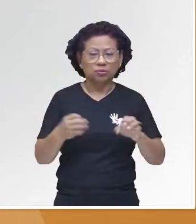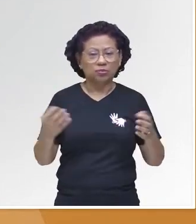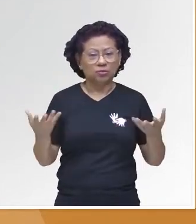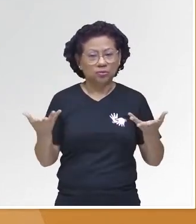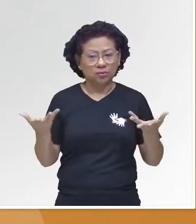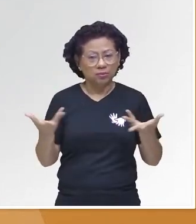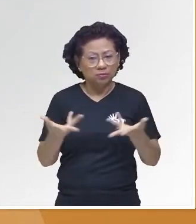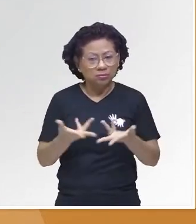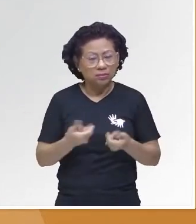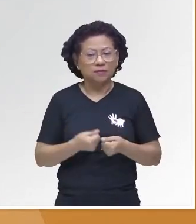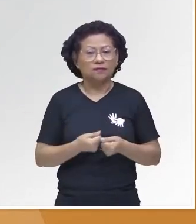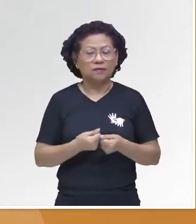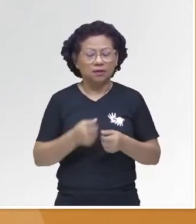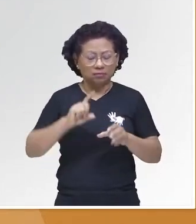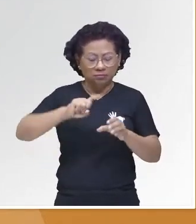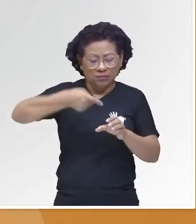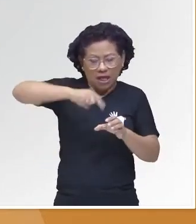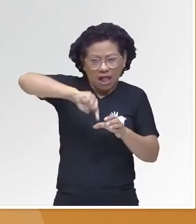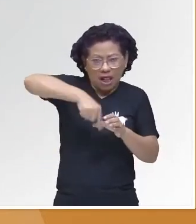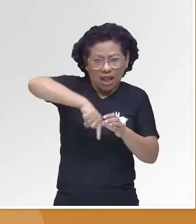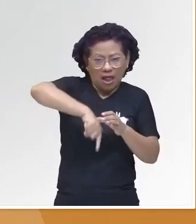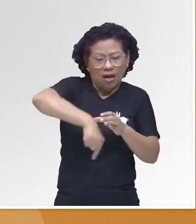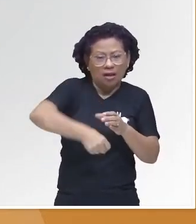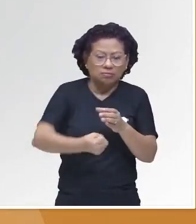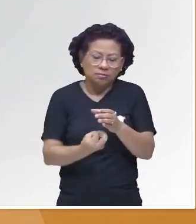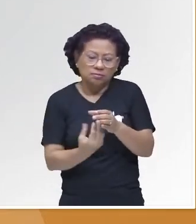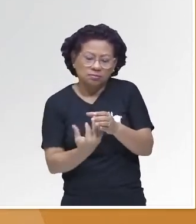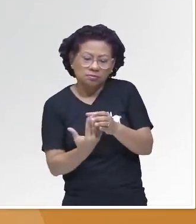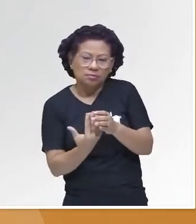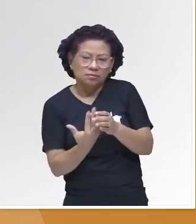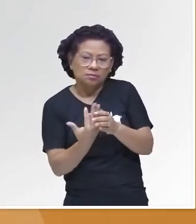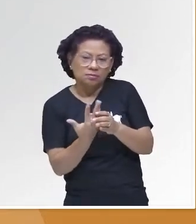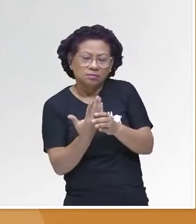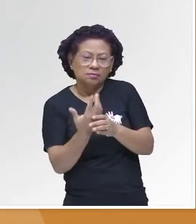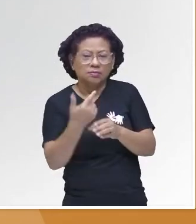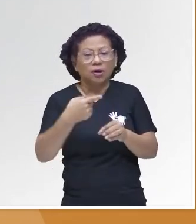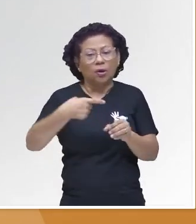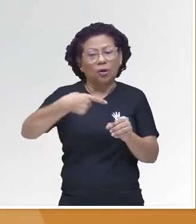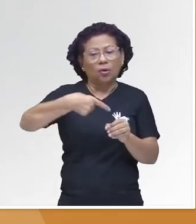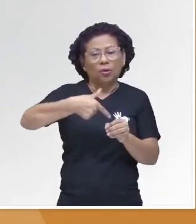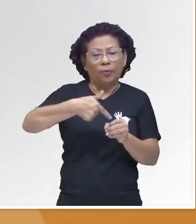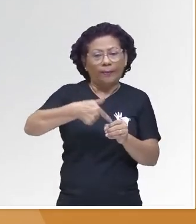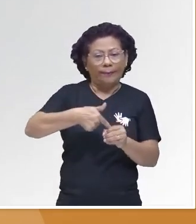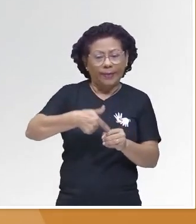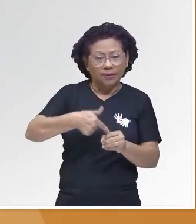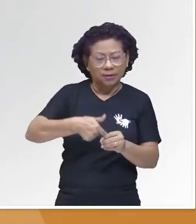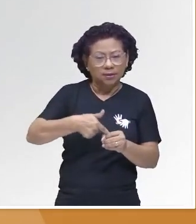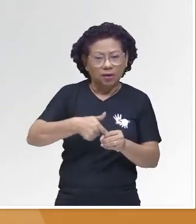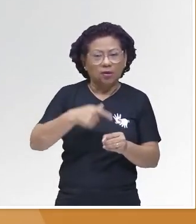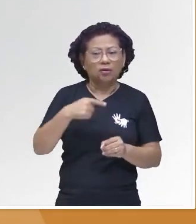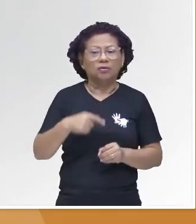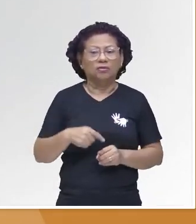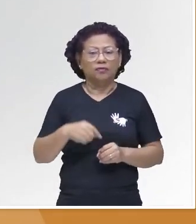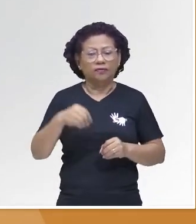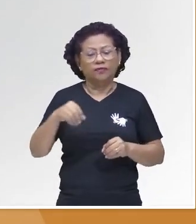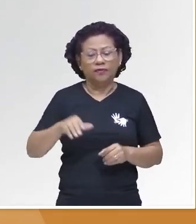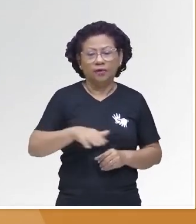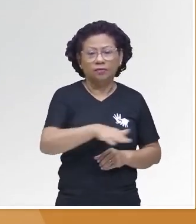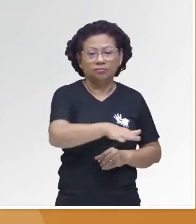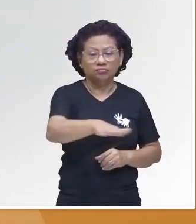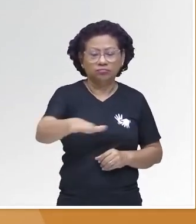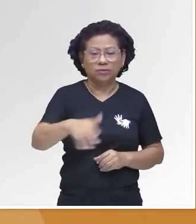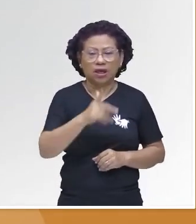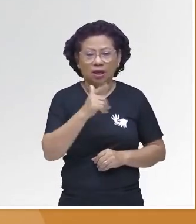a sua extração, posteriormente a sua transformação em energia. Então, as bacias petrolíferas, né, que é de onde